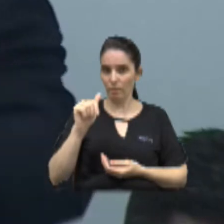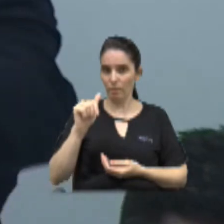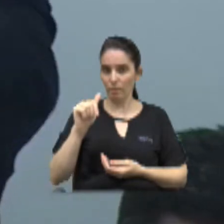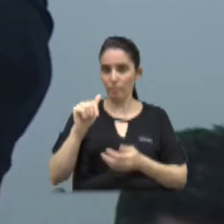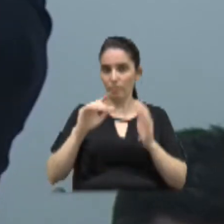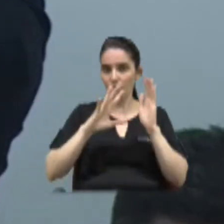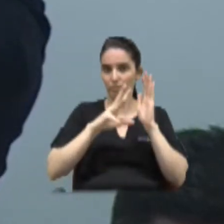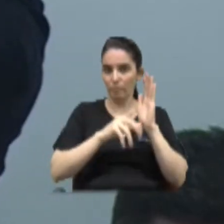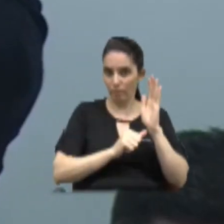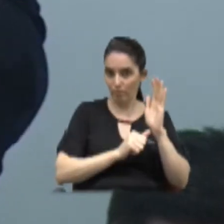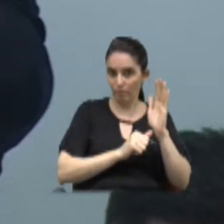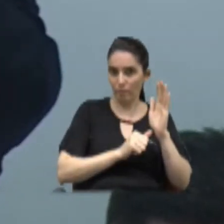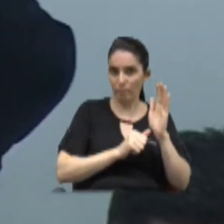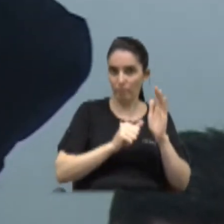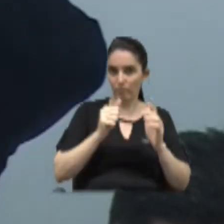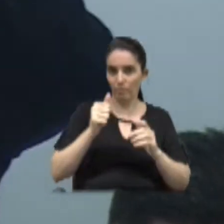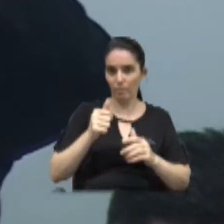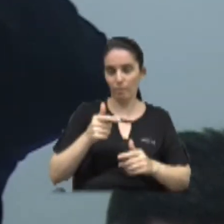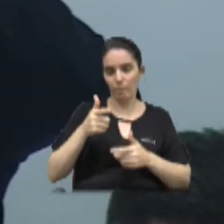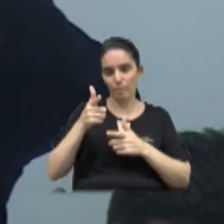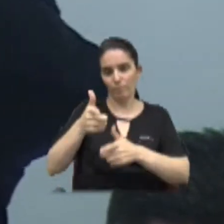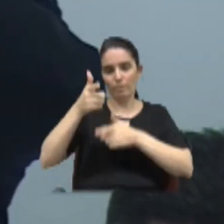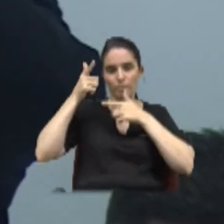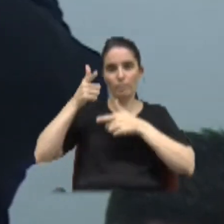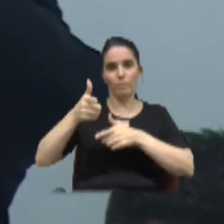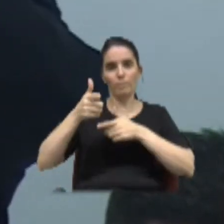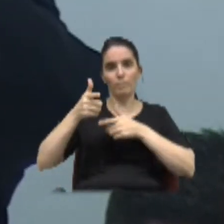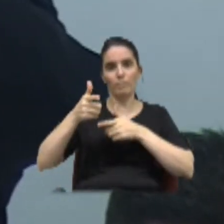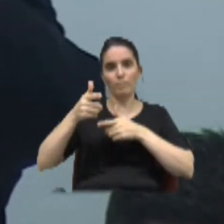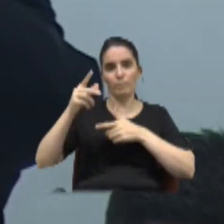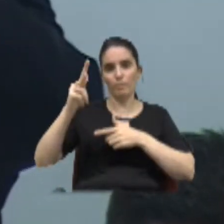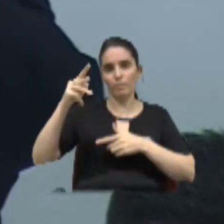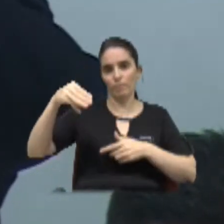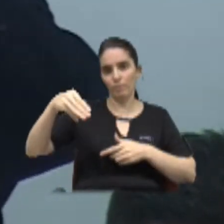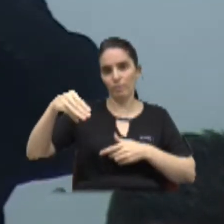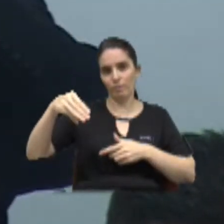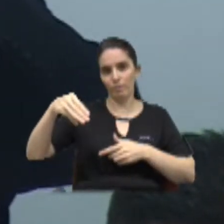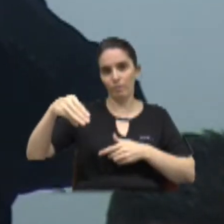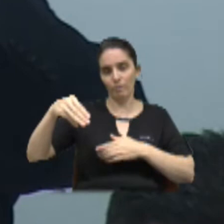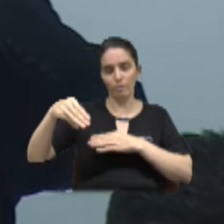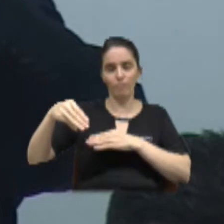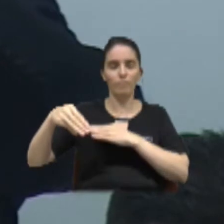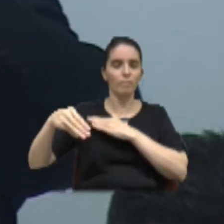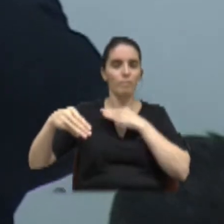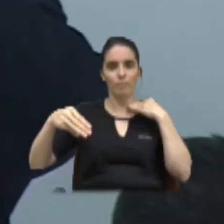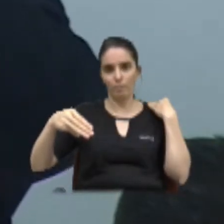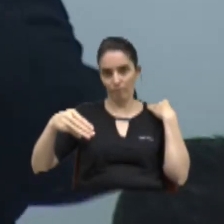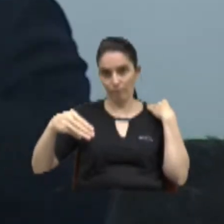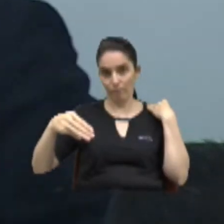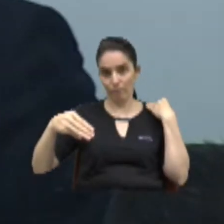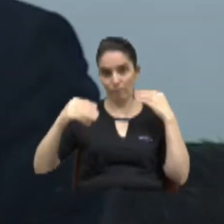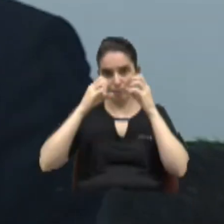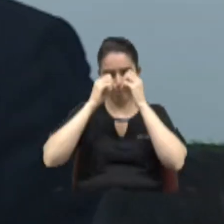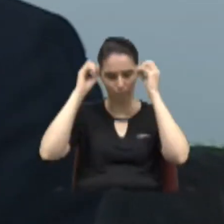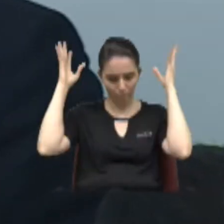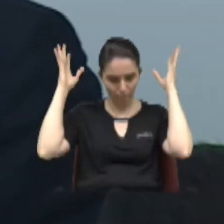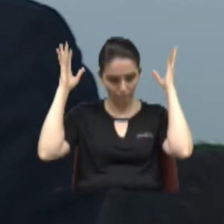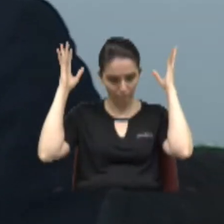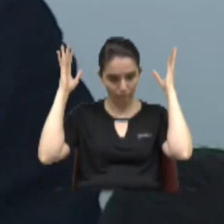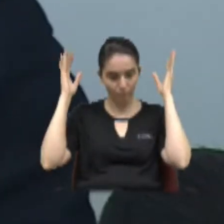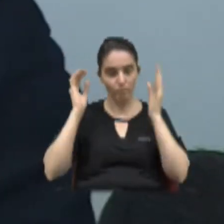o criminoso, ele deu um tiro e pegou na cabeça do PM com um fuzil, explodiu a cabeça do